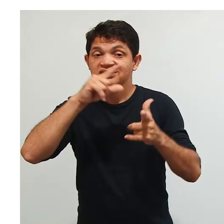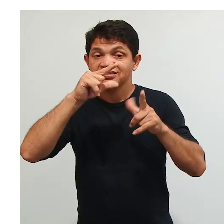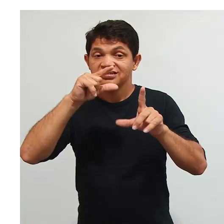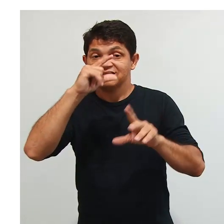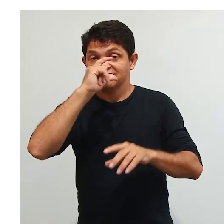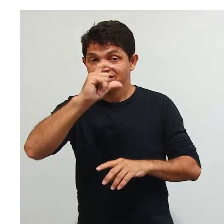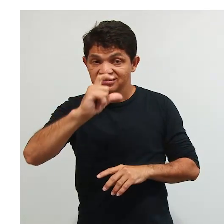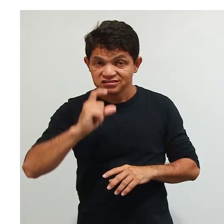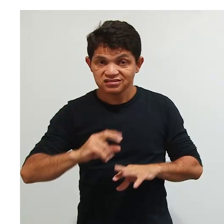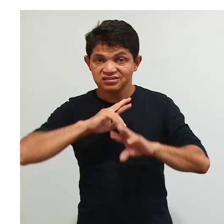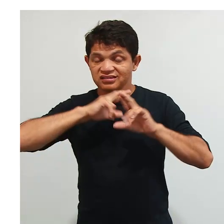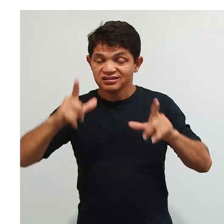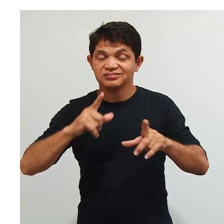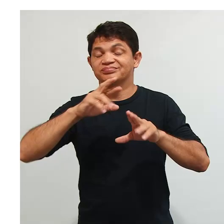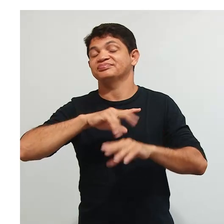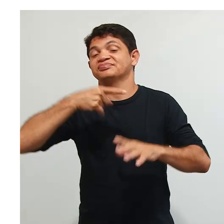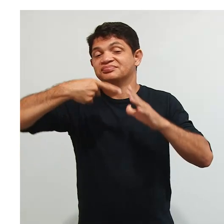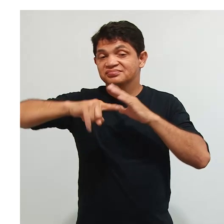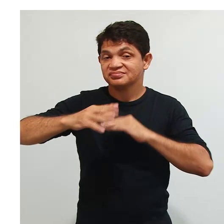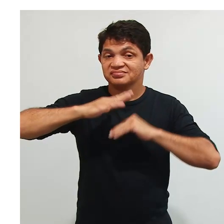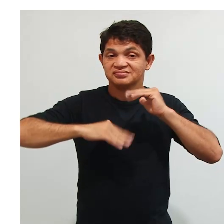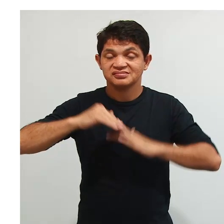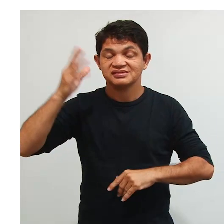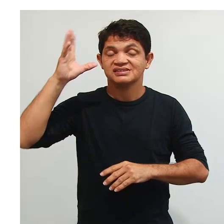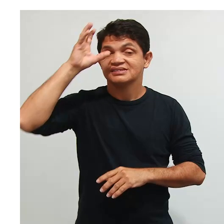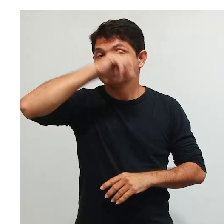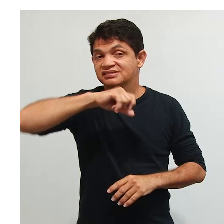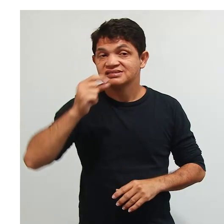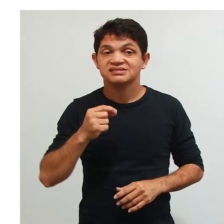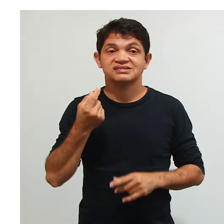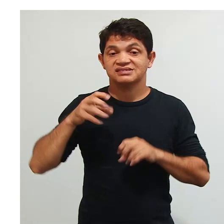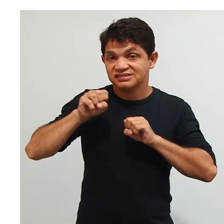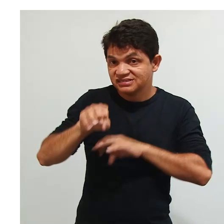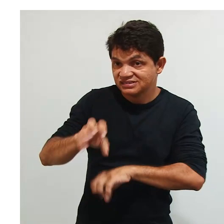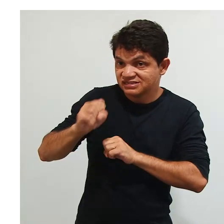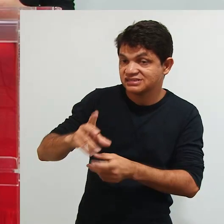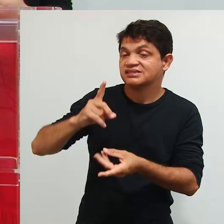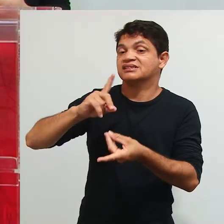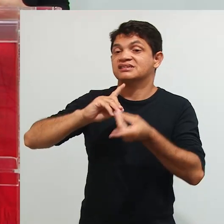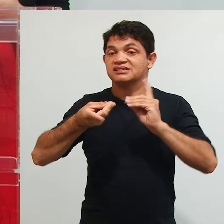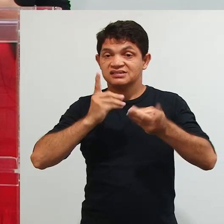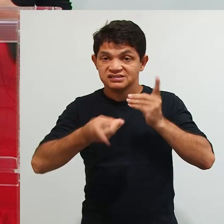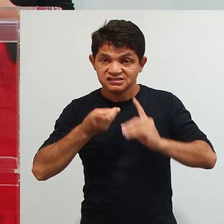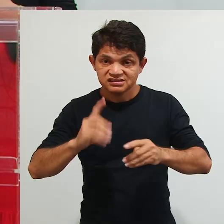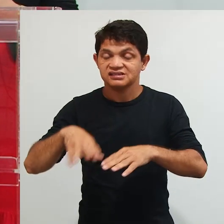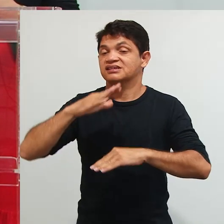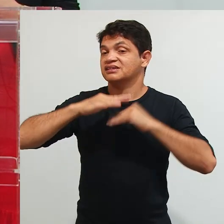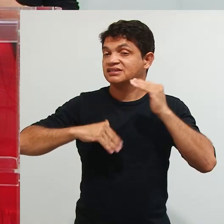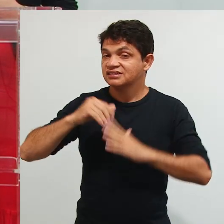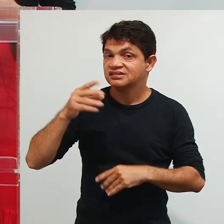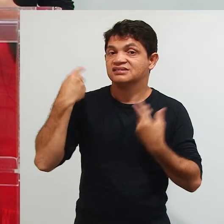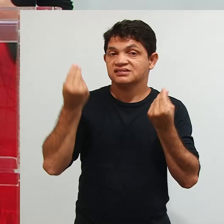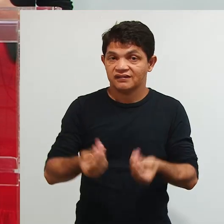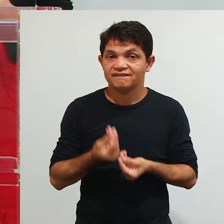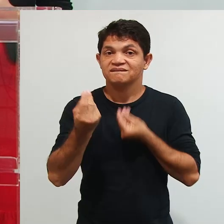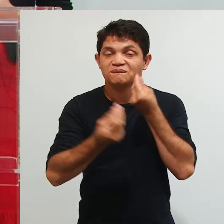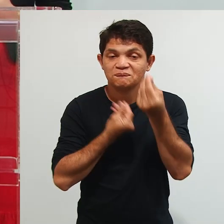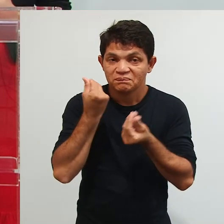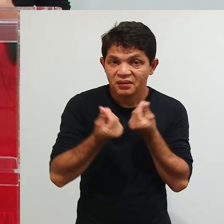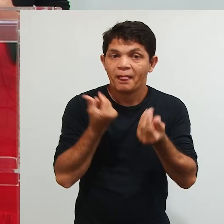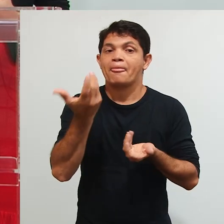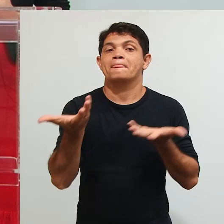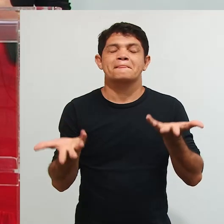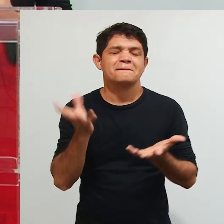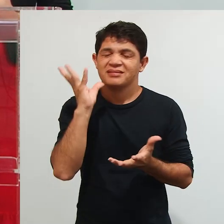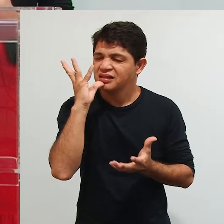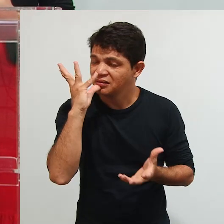letras, problemas com a fluência da escrita, aquela criança que você está fazendo um ditado, ou você está, né, ditando